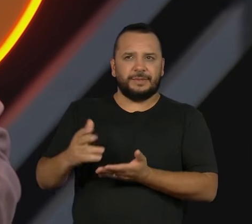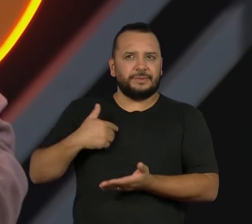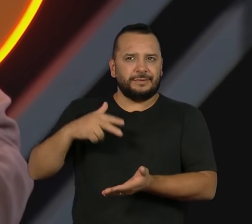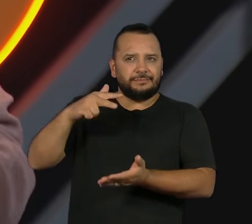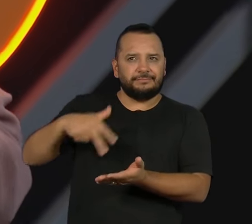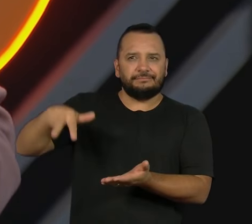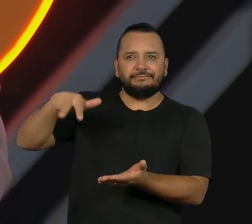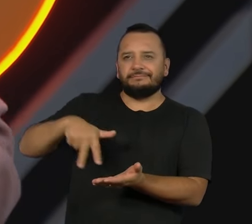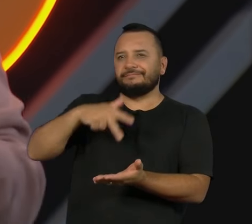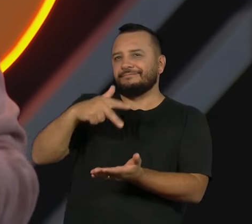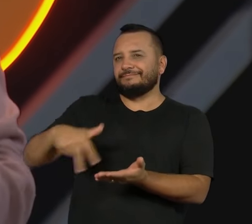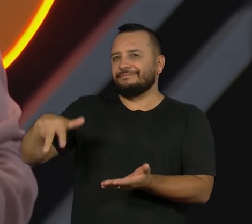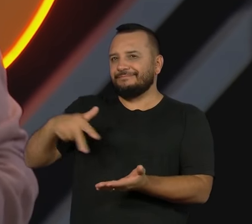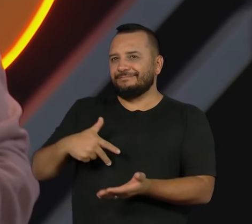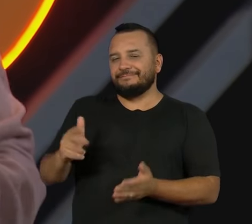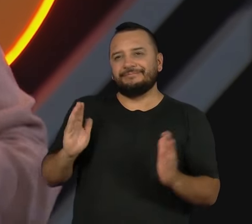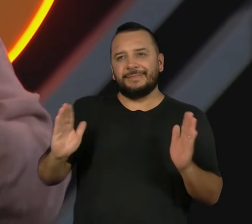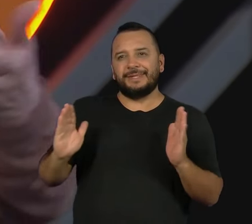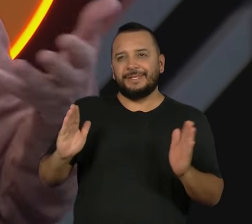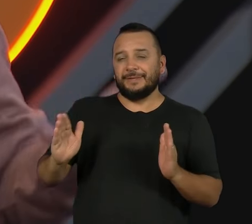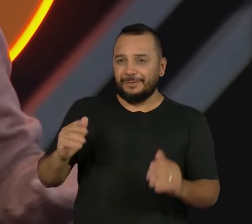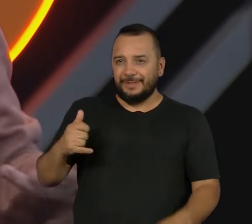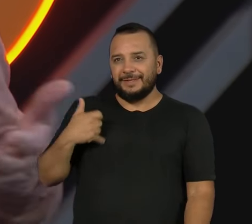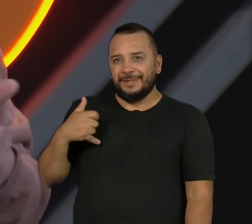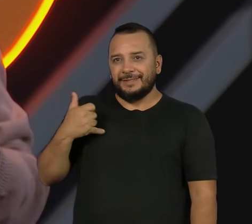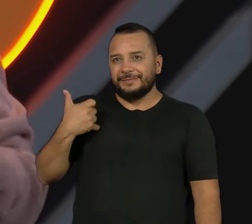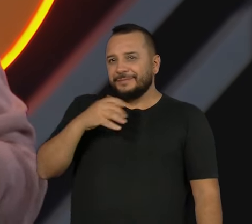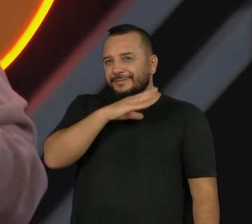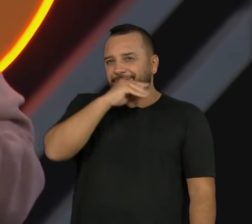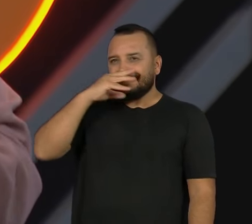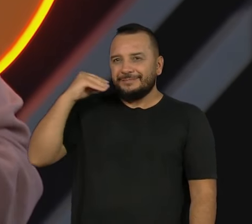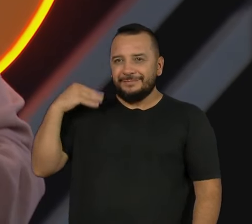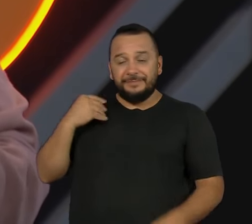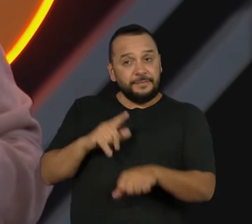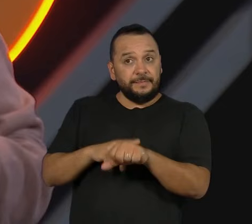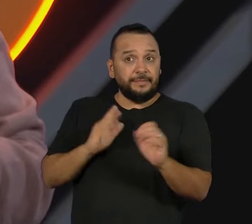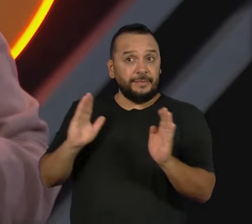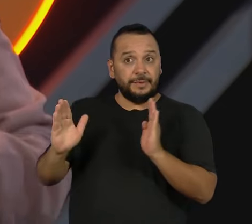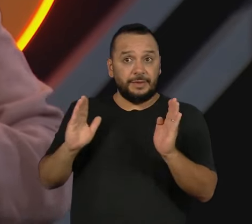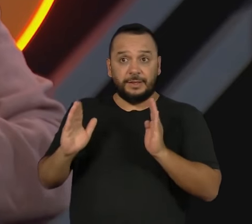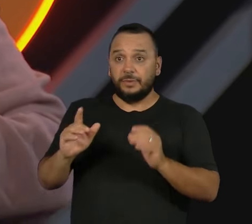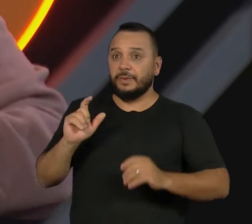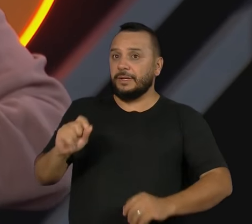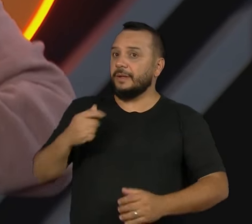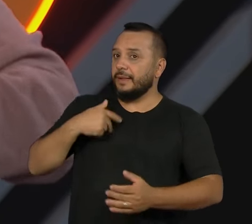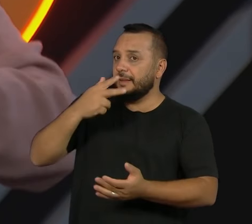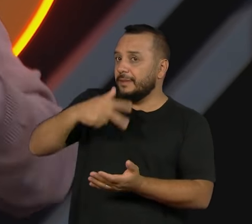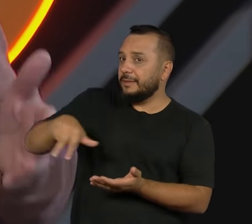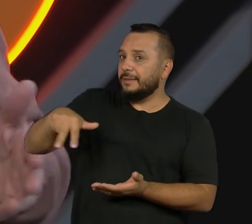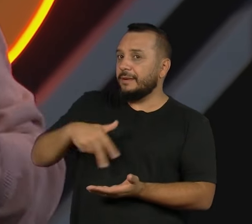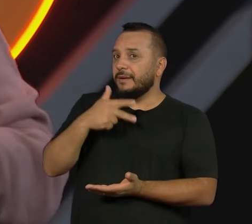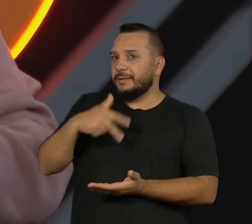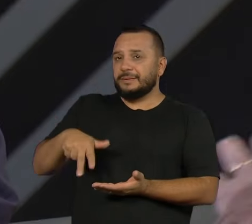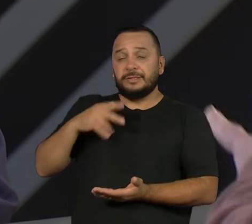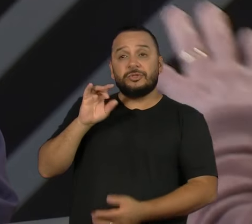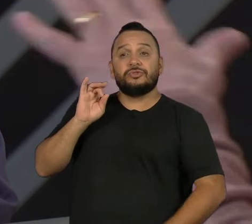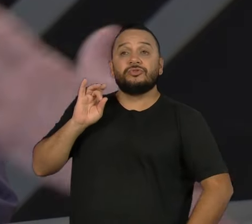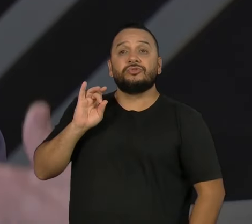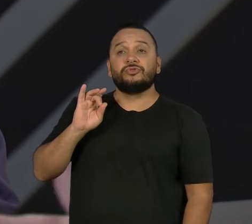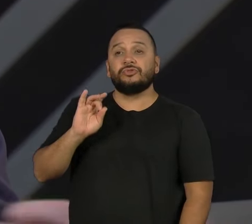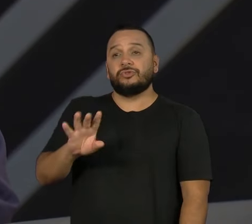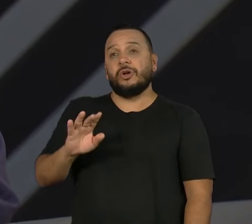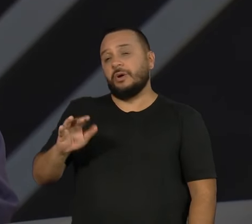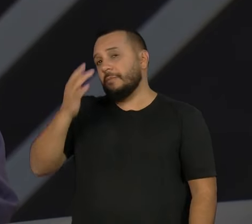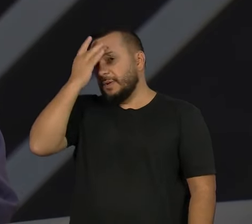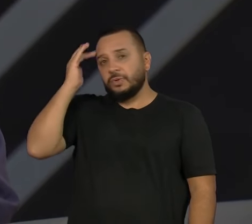dançar já na adolescência e numa época em que a dança era algo inacessível para a maior